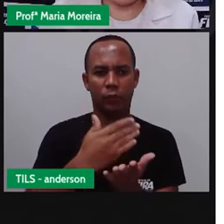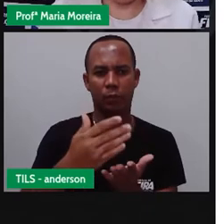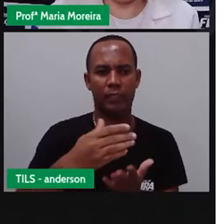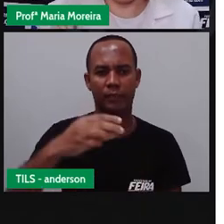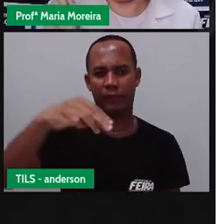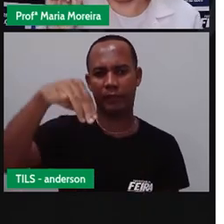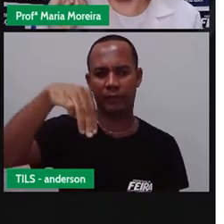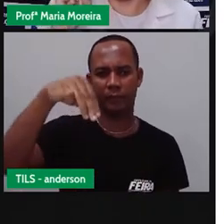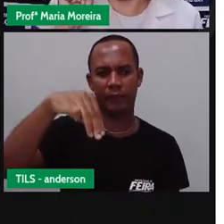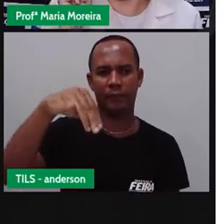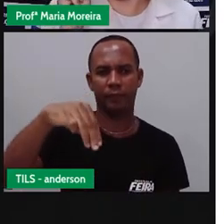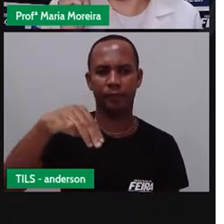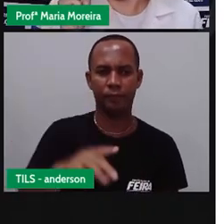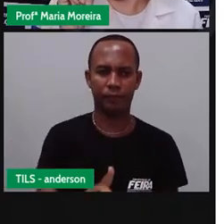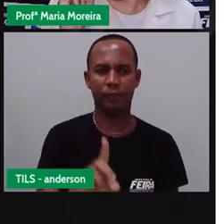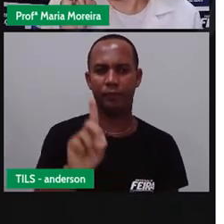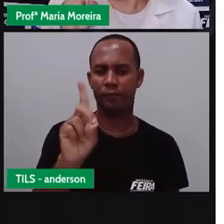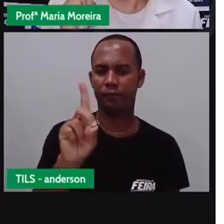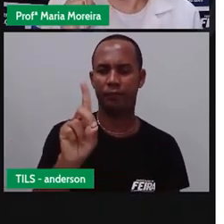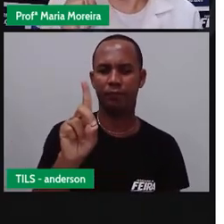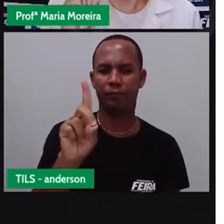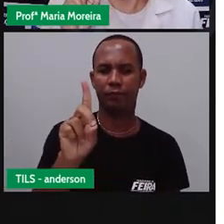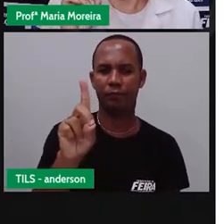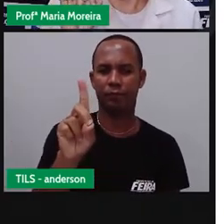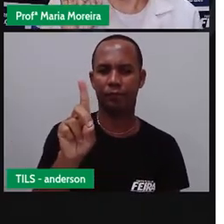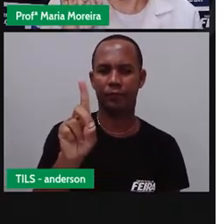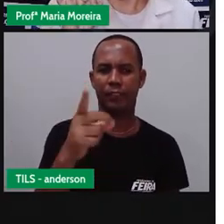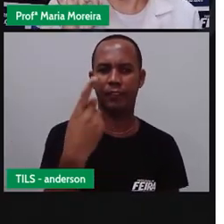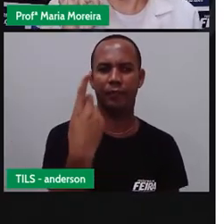data de como Anderson